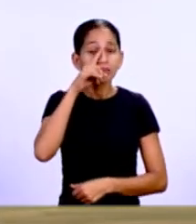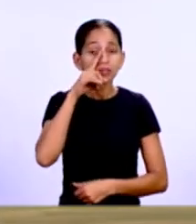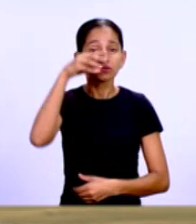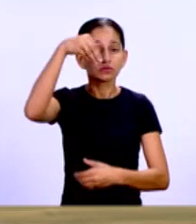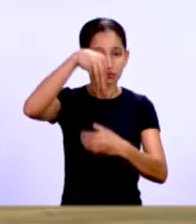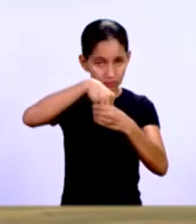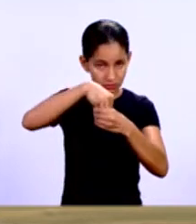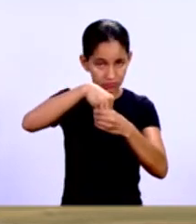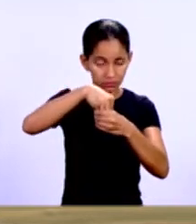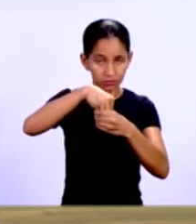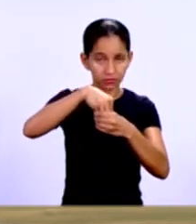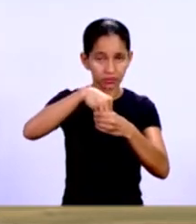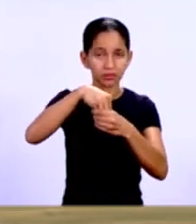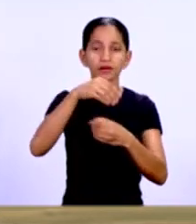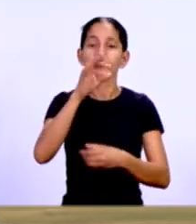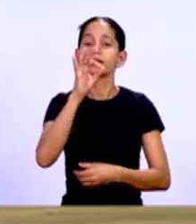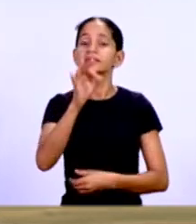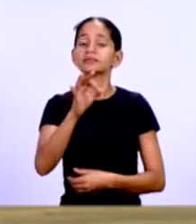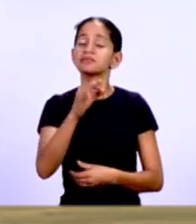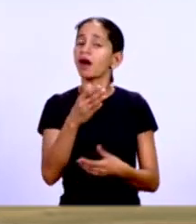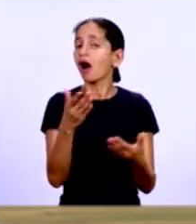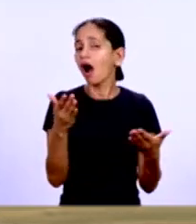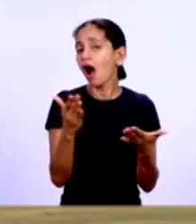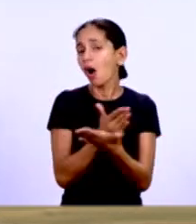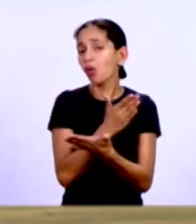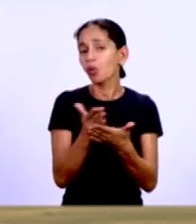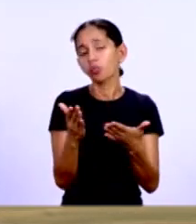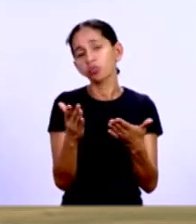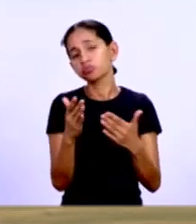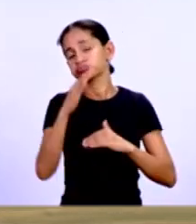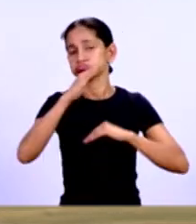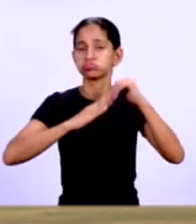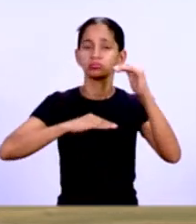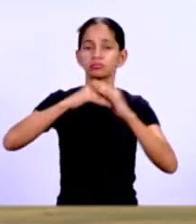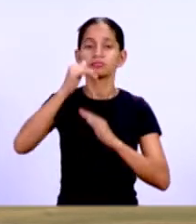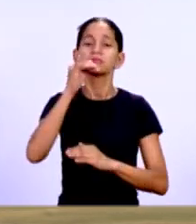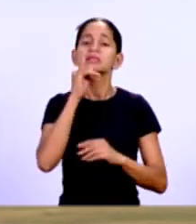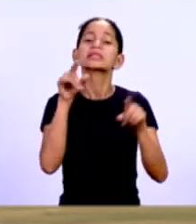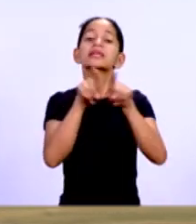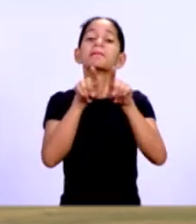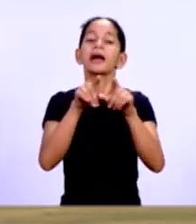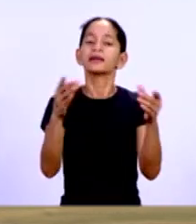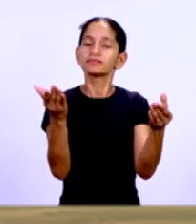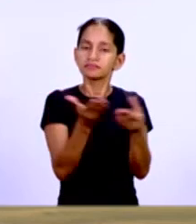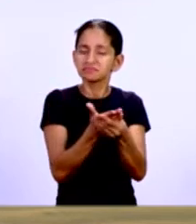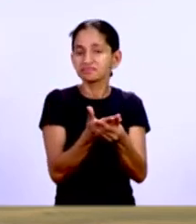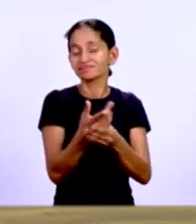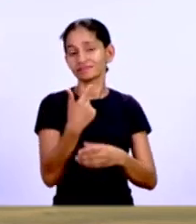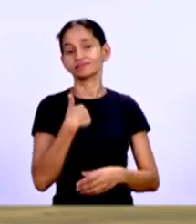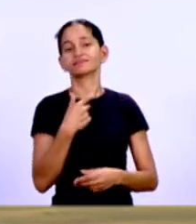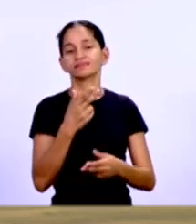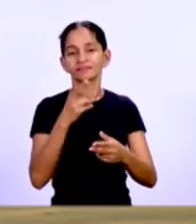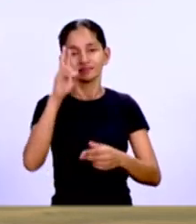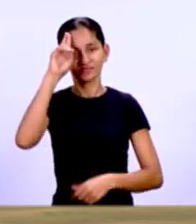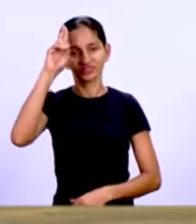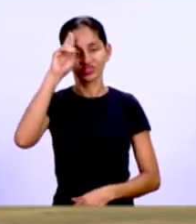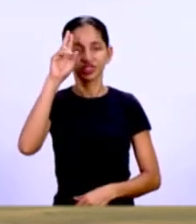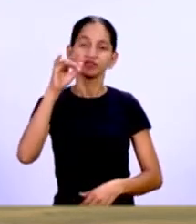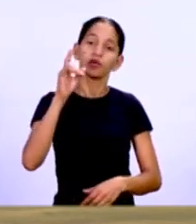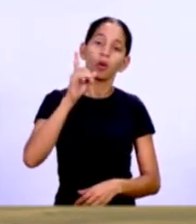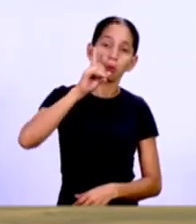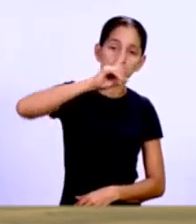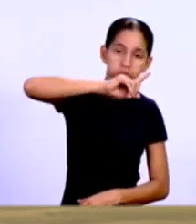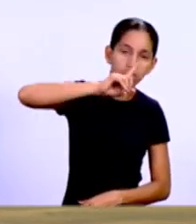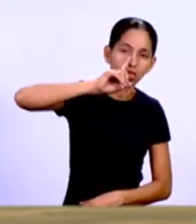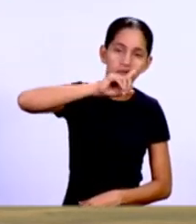mais cedo, seria o risco de algum funcionário processar a empresa, ou o risco de um funcionário cometer algum erro